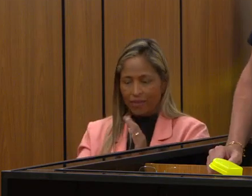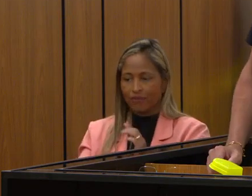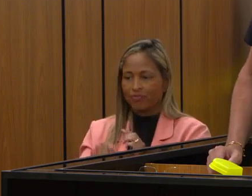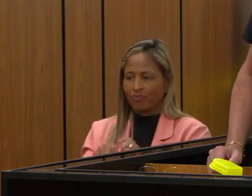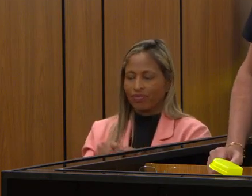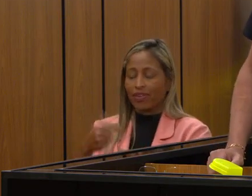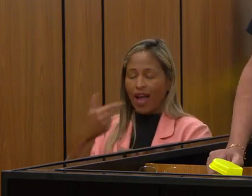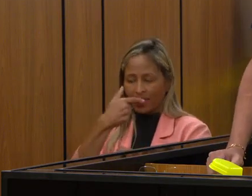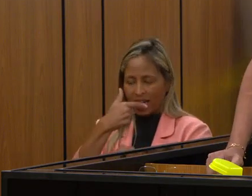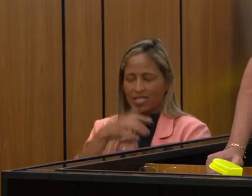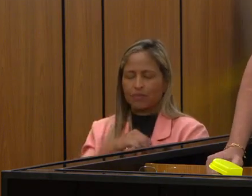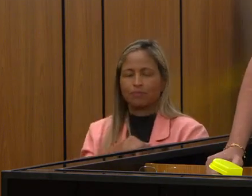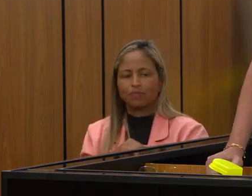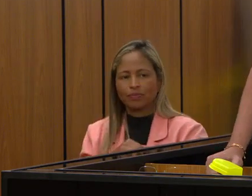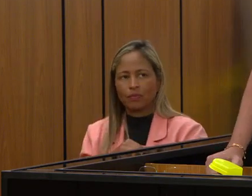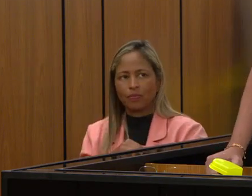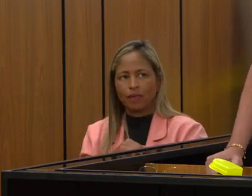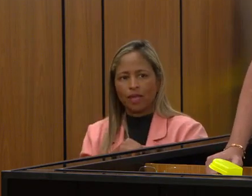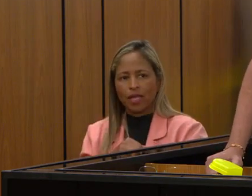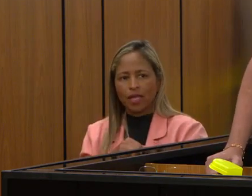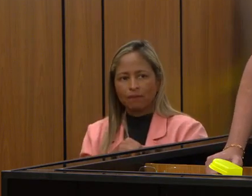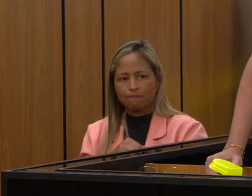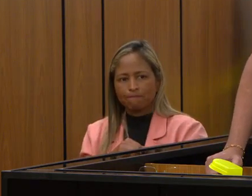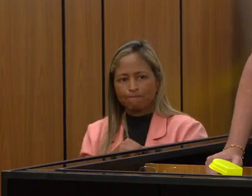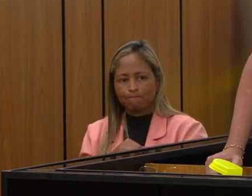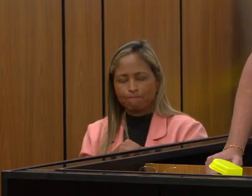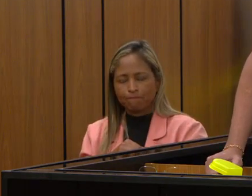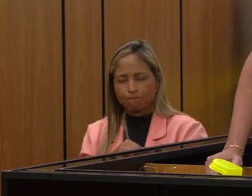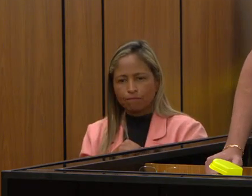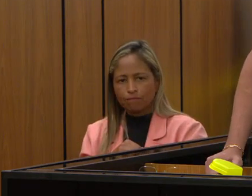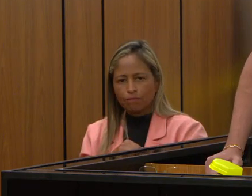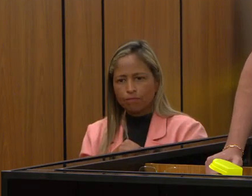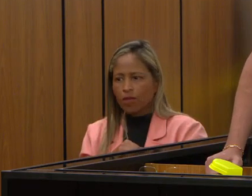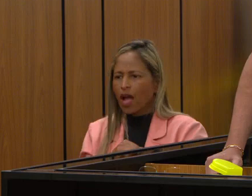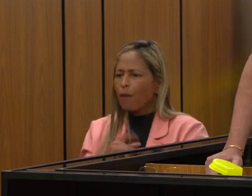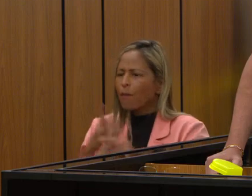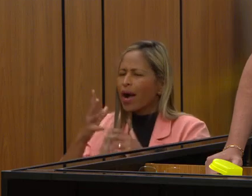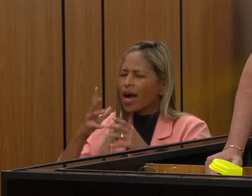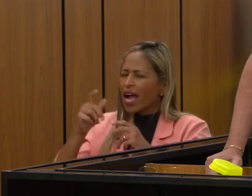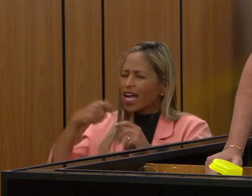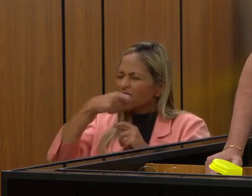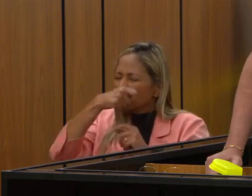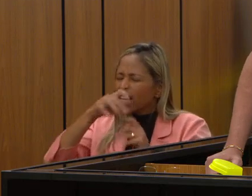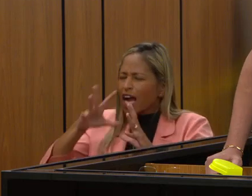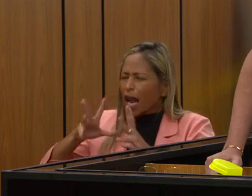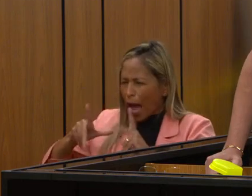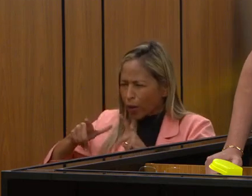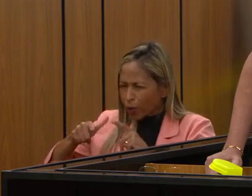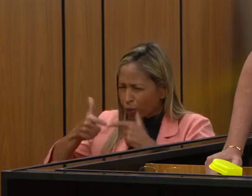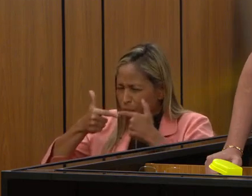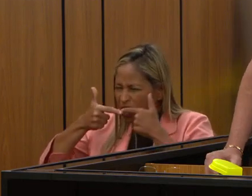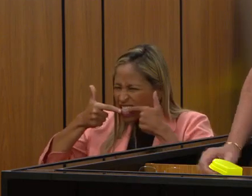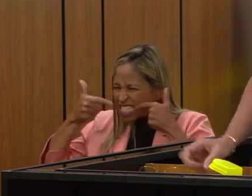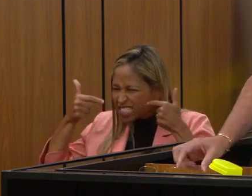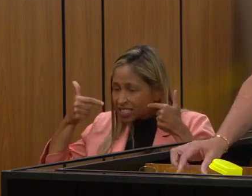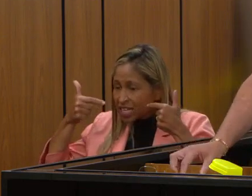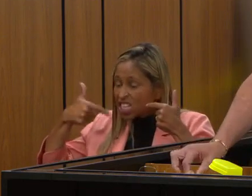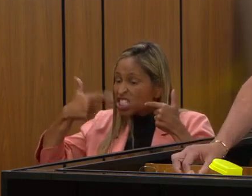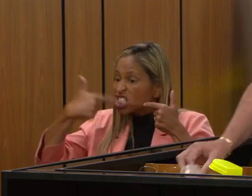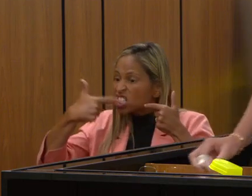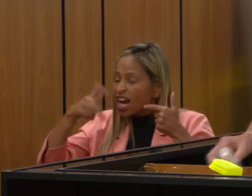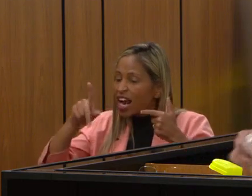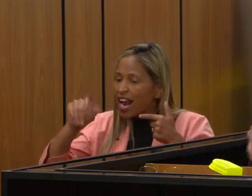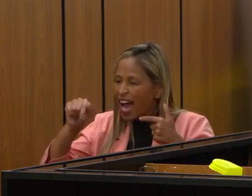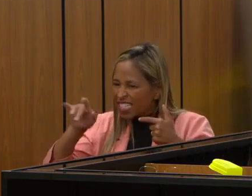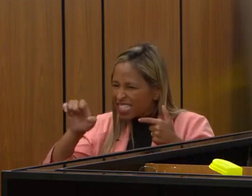inferiores uma clareamento só que eu falei com ela que eu queria um clareamento a laser